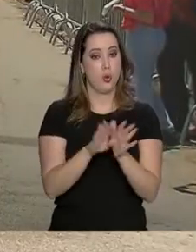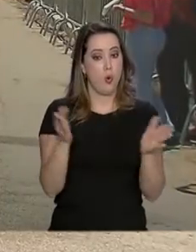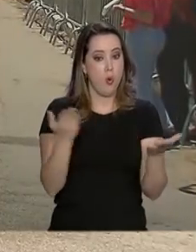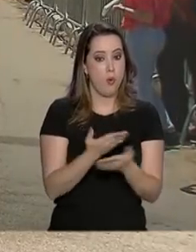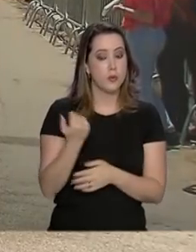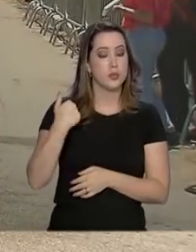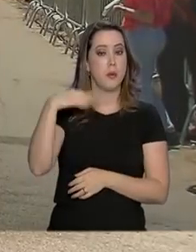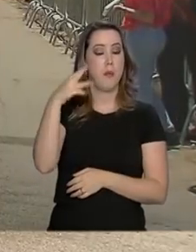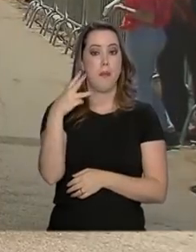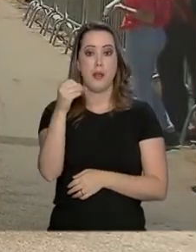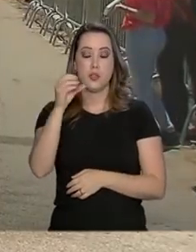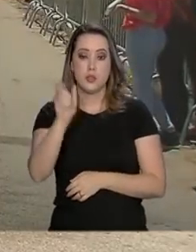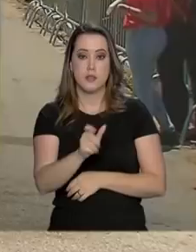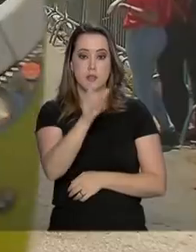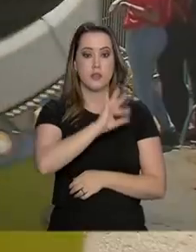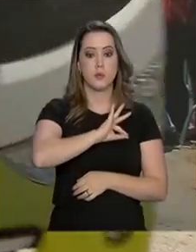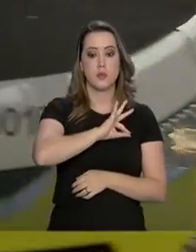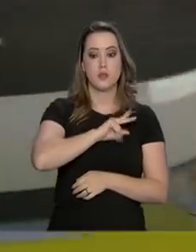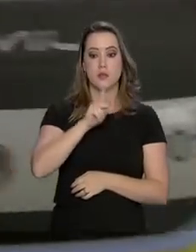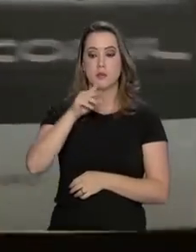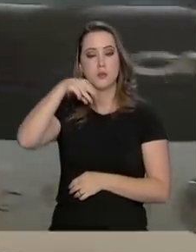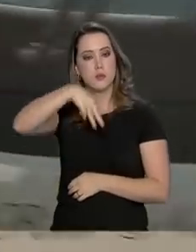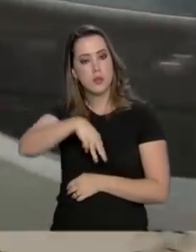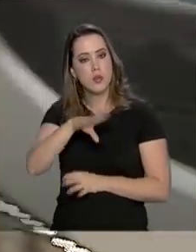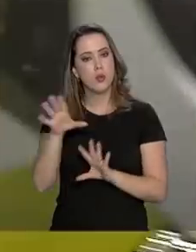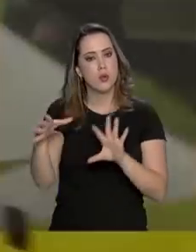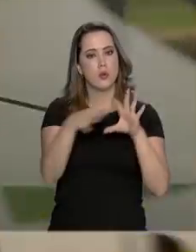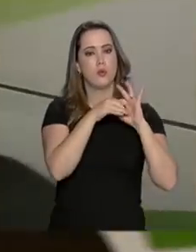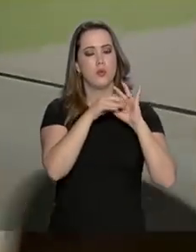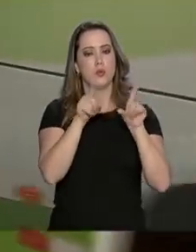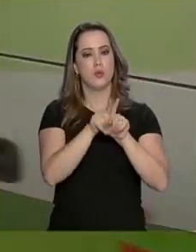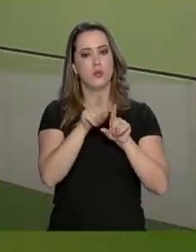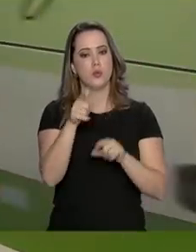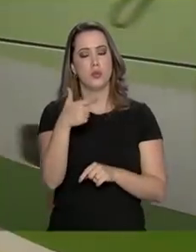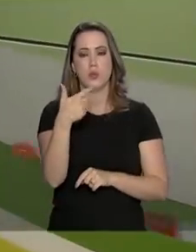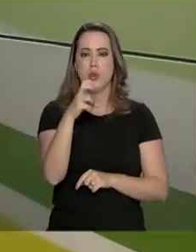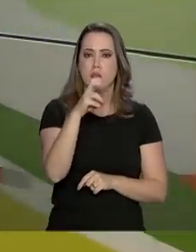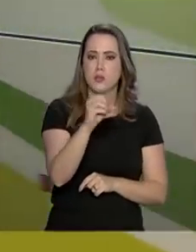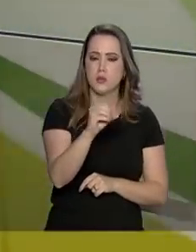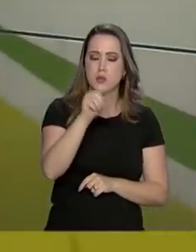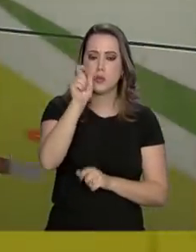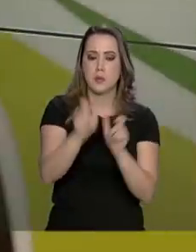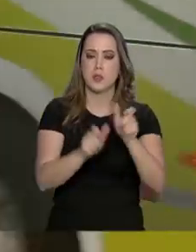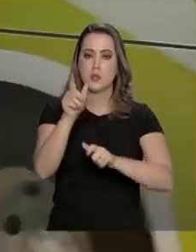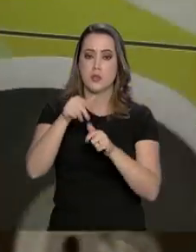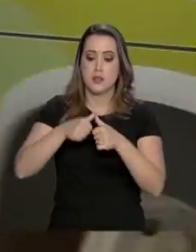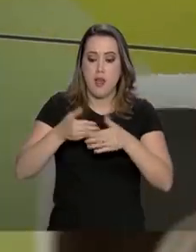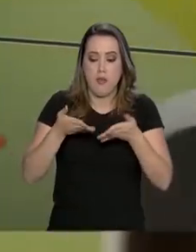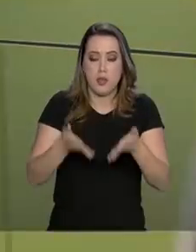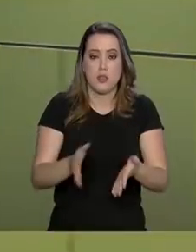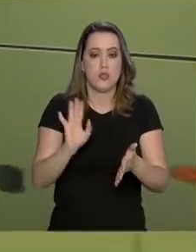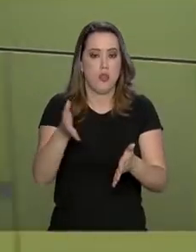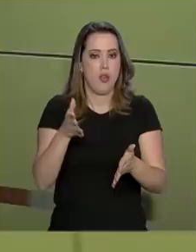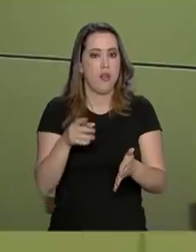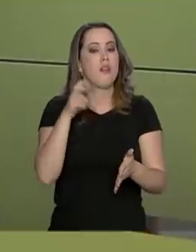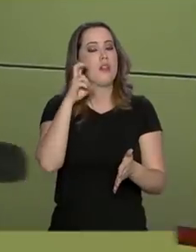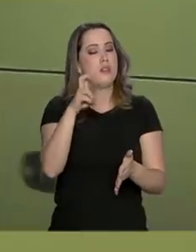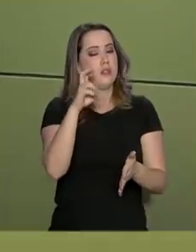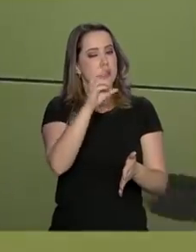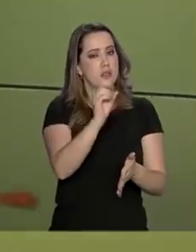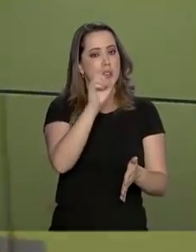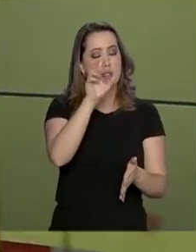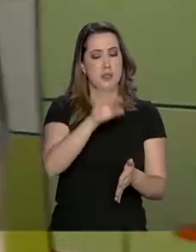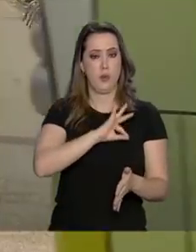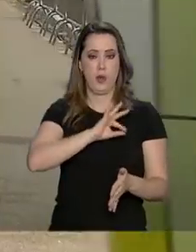mais 300 policiais militares. Somados aos 250 que já estavam aqui, são